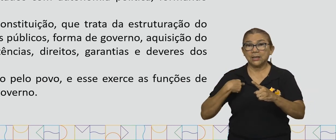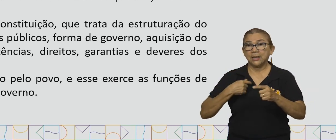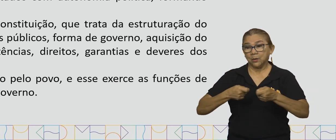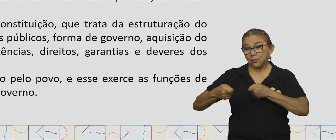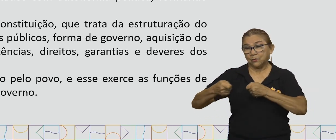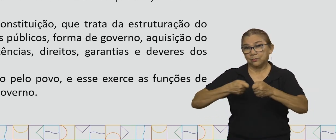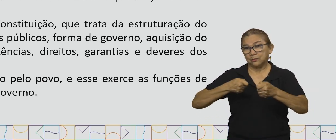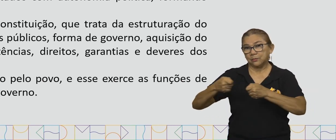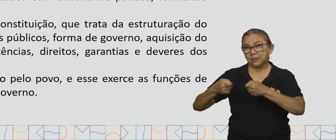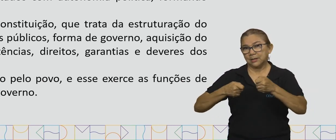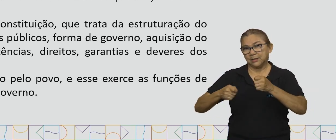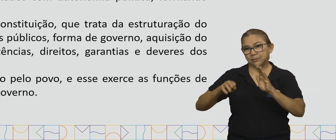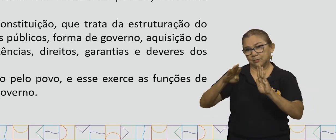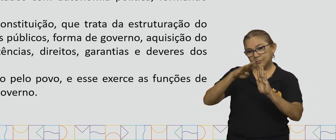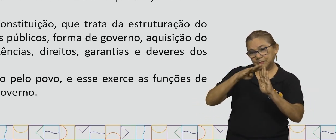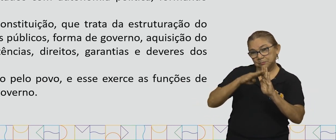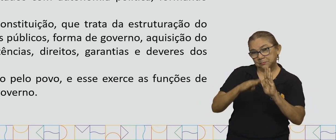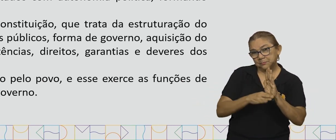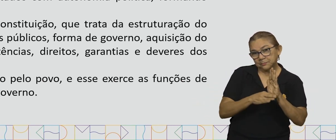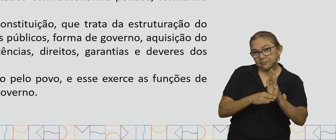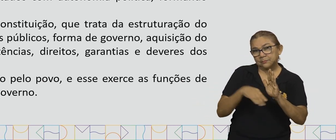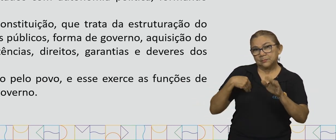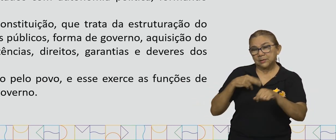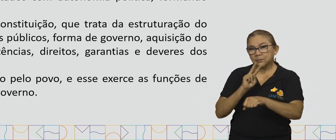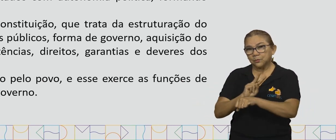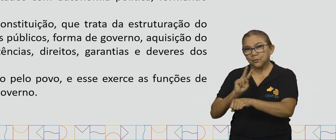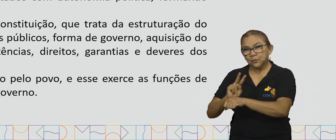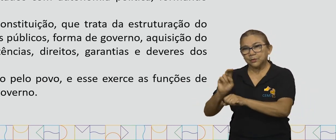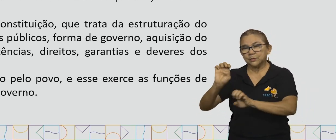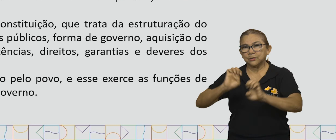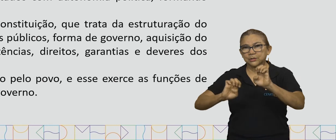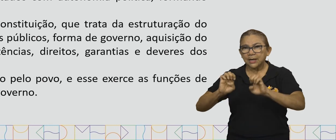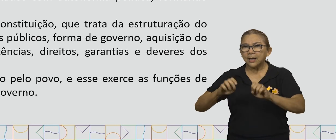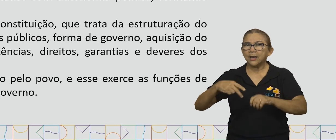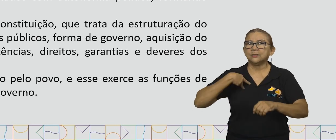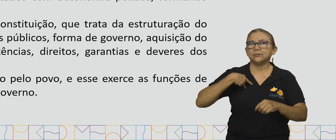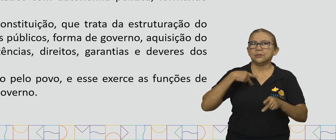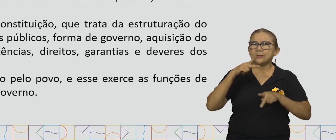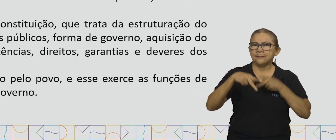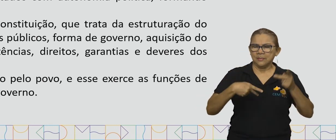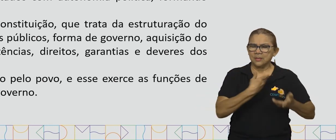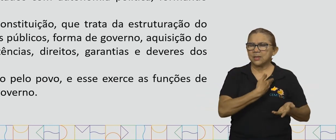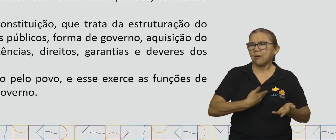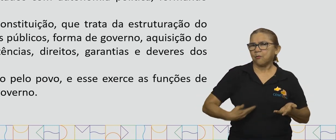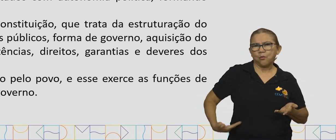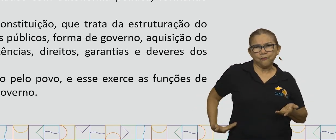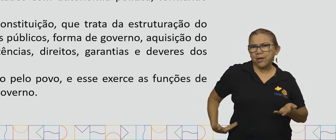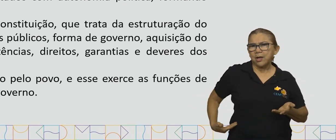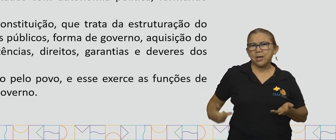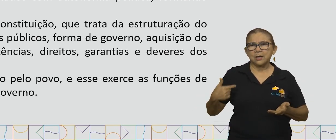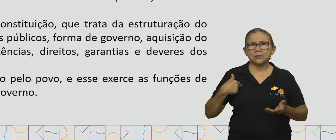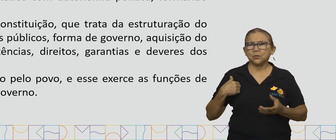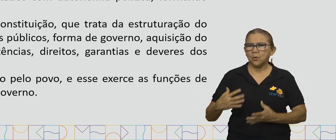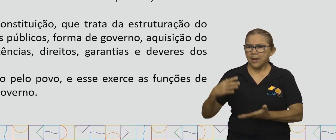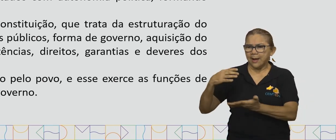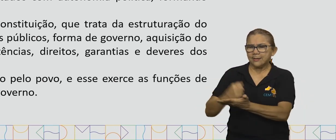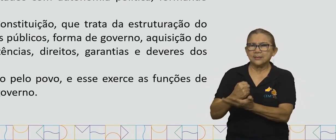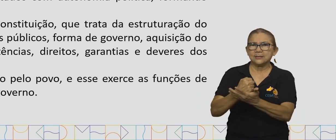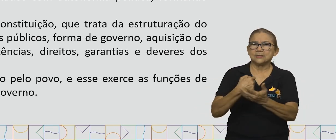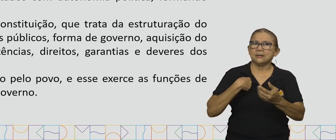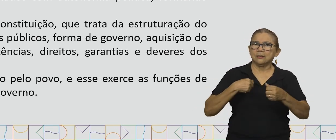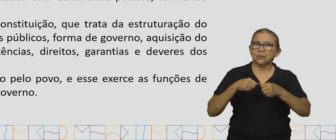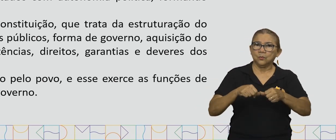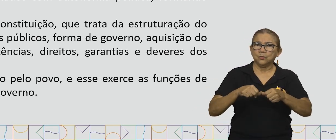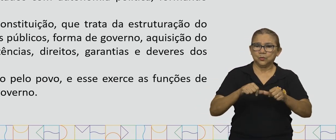da estruturação do Estado, a formação dos poderes públicos, forma de governo, aquisição do poder, distribuição